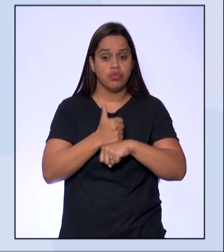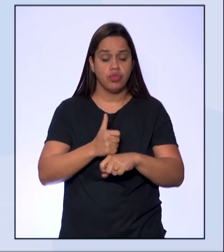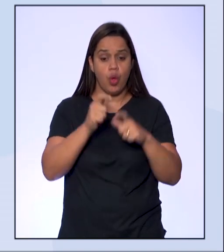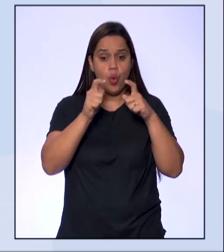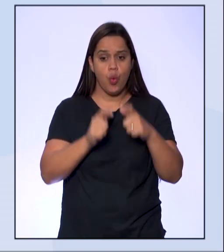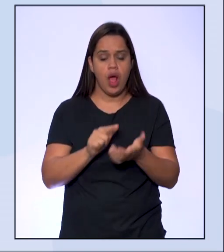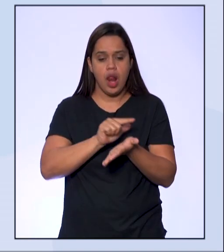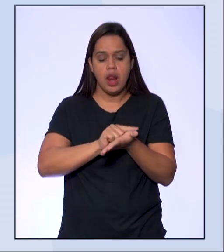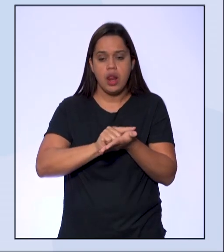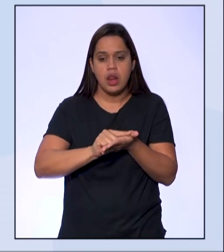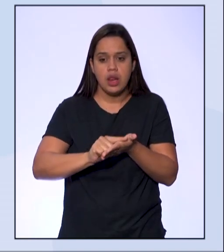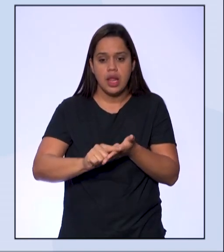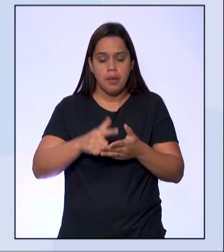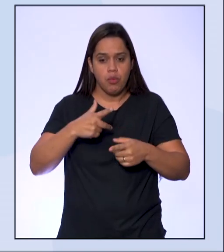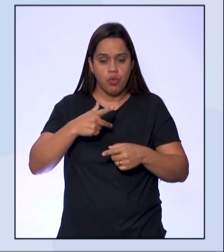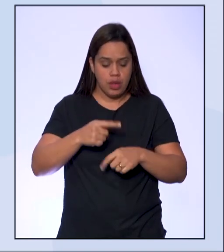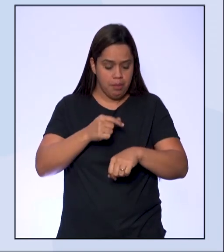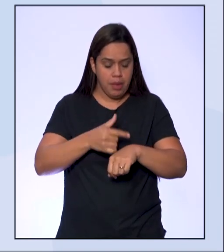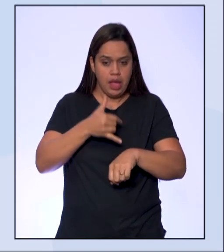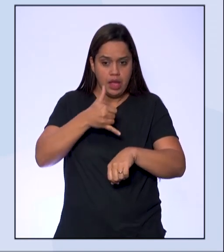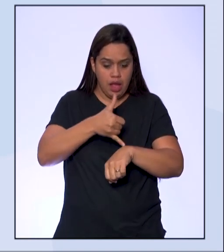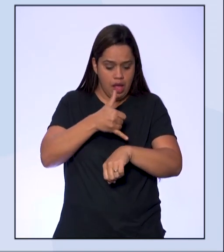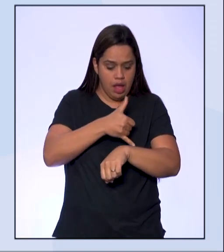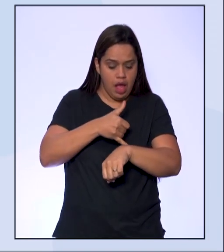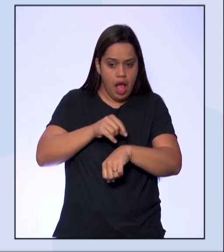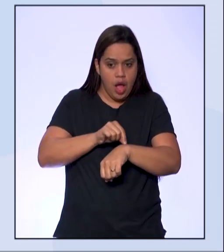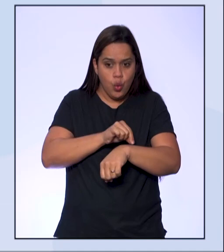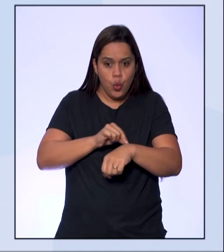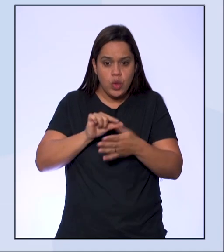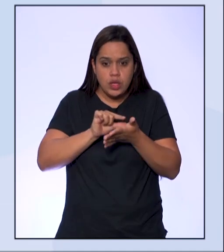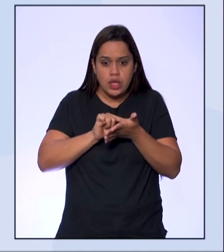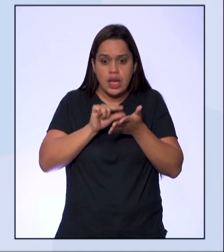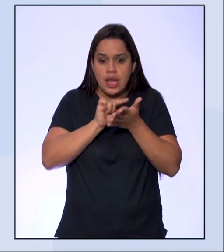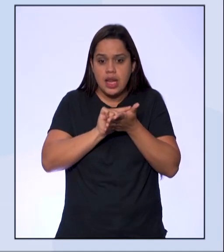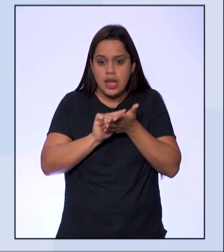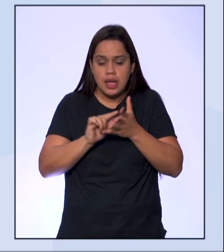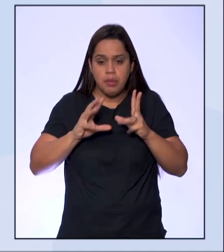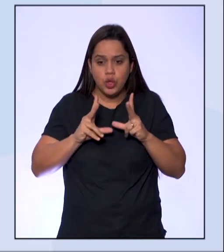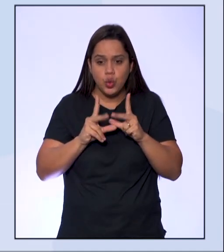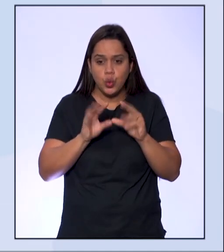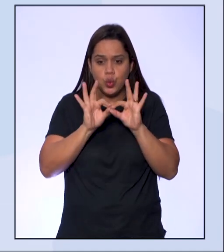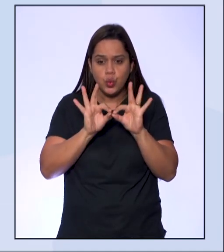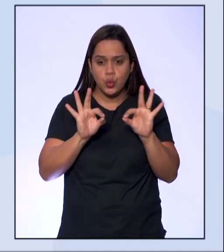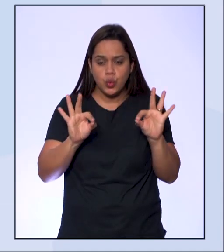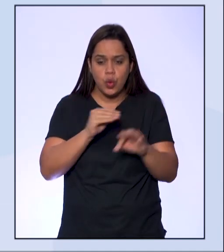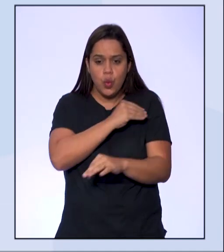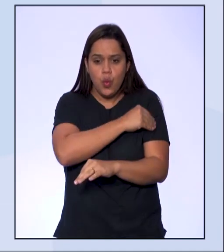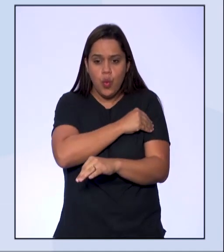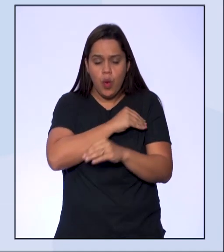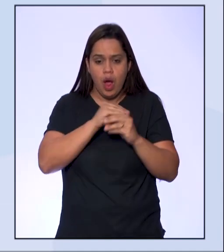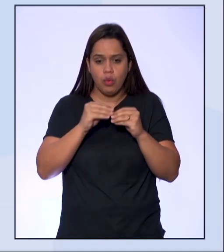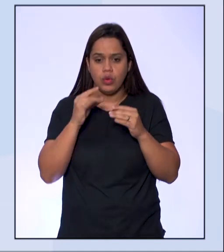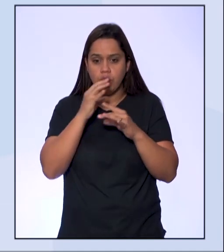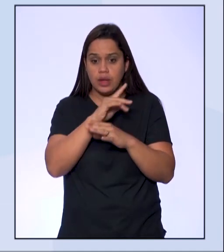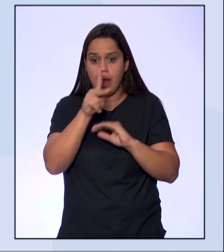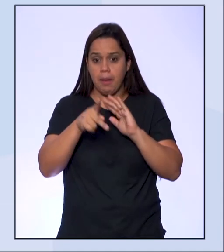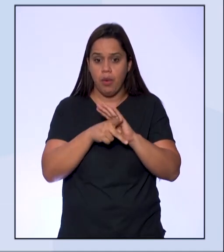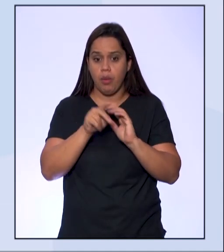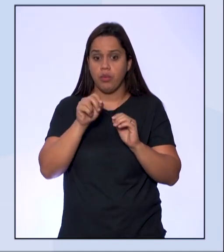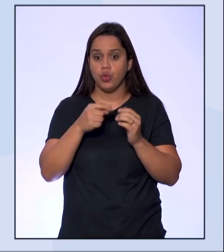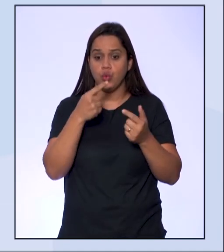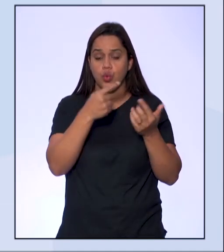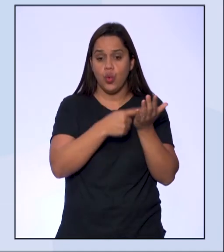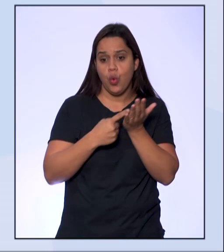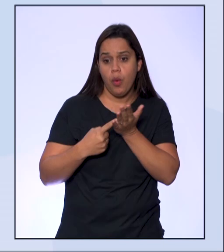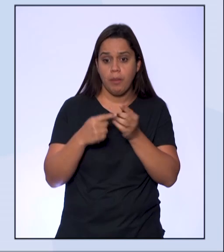higiênicas, com agulhas esterilizadas e com seguimento das demais regras da Anvisa, a Agência Nacional de Vigilância